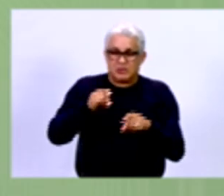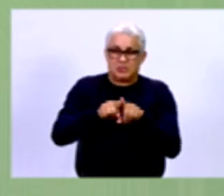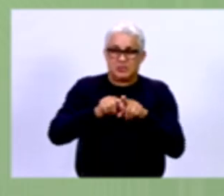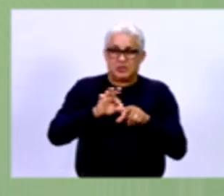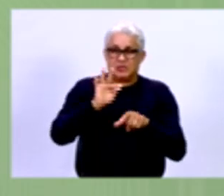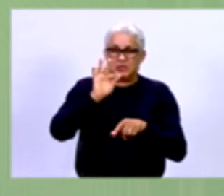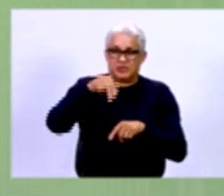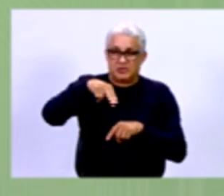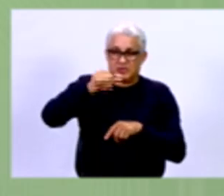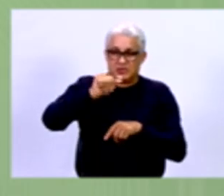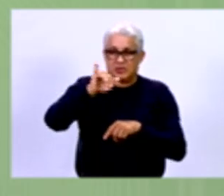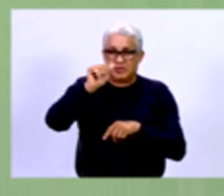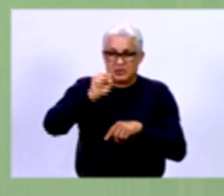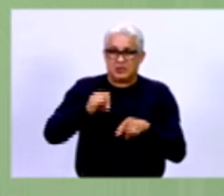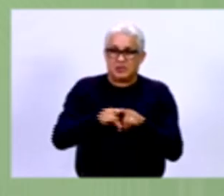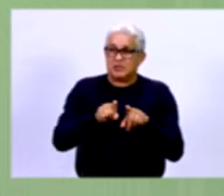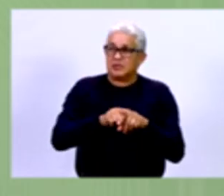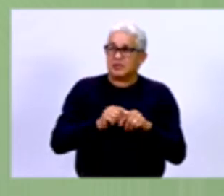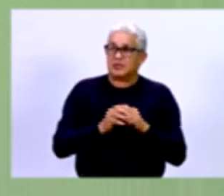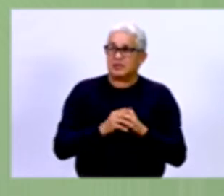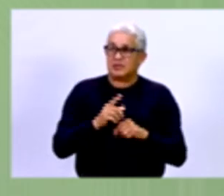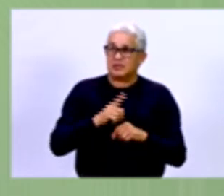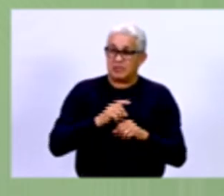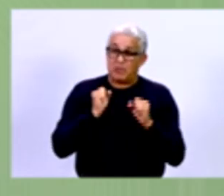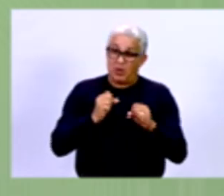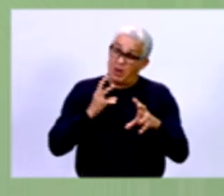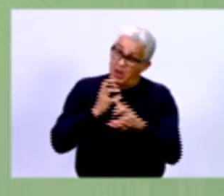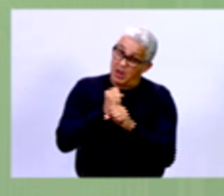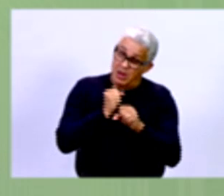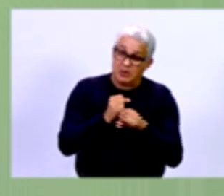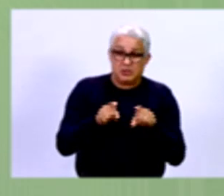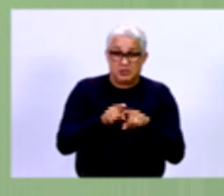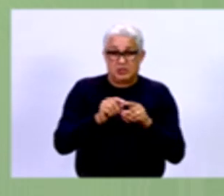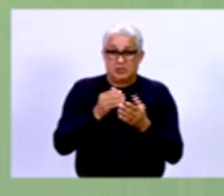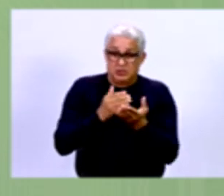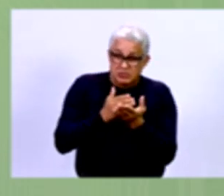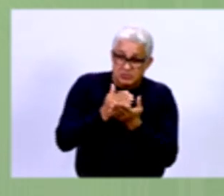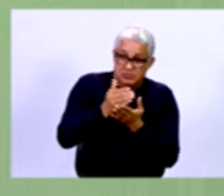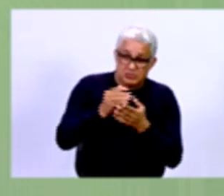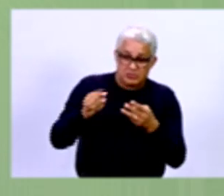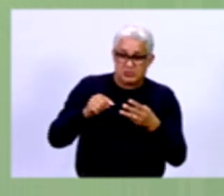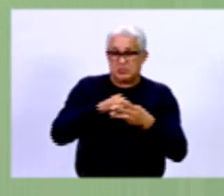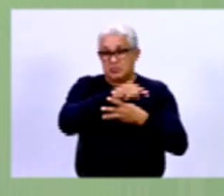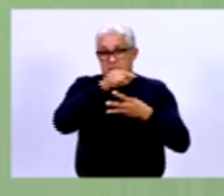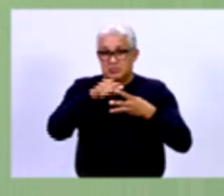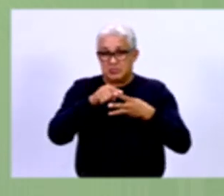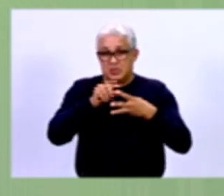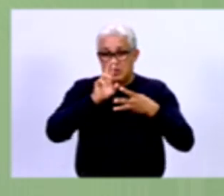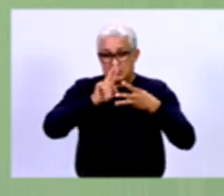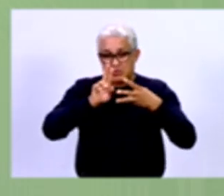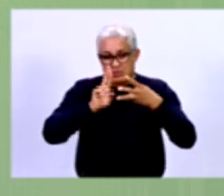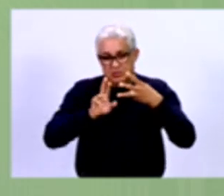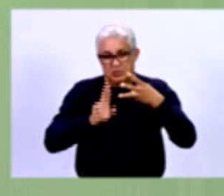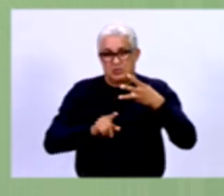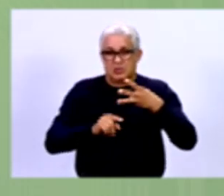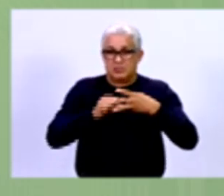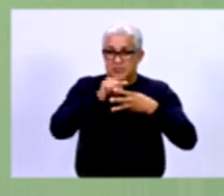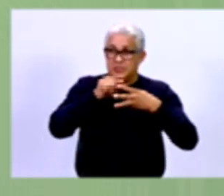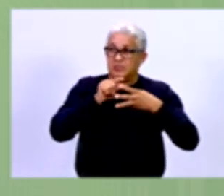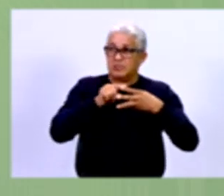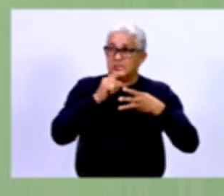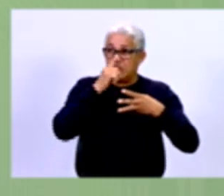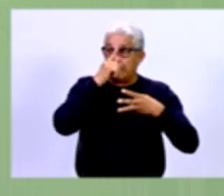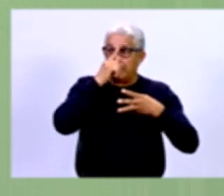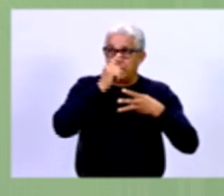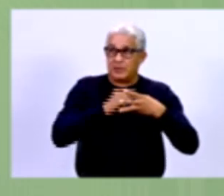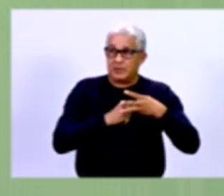e não residentes e pode ser calculado a partir de 3 óticas distintas. A primeira delas